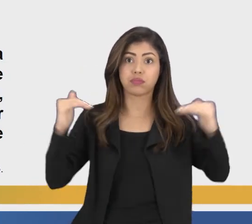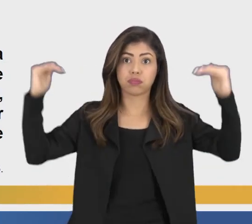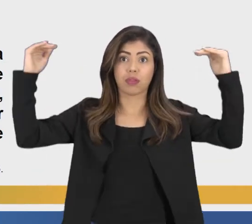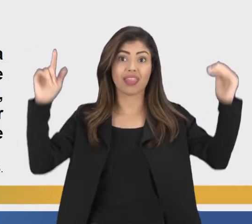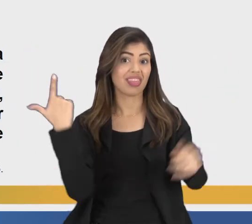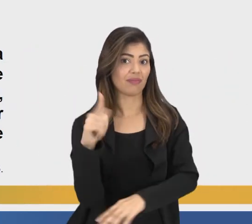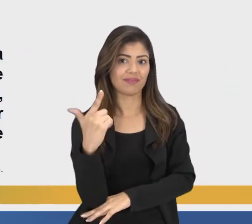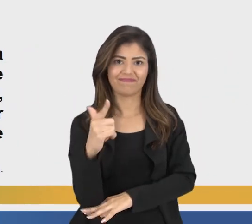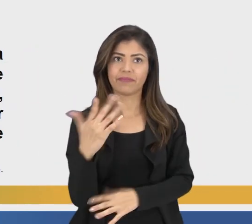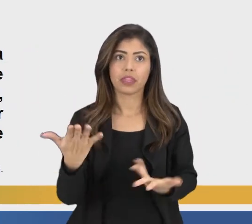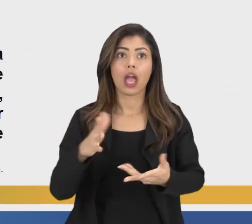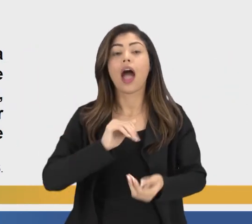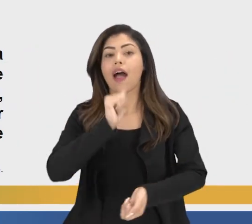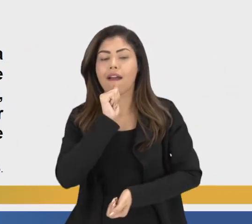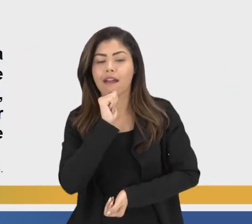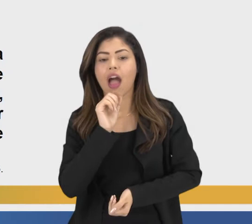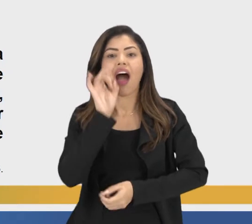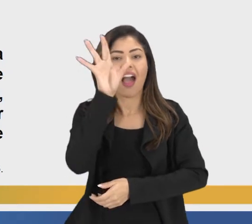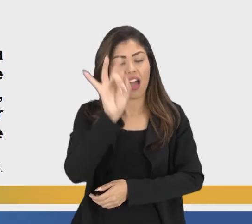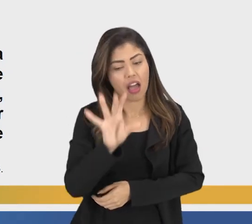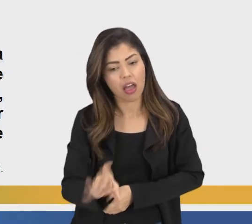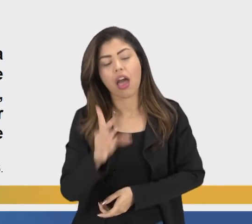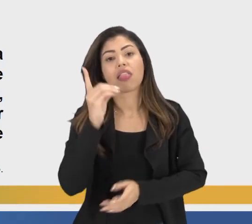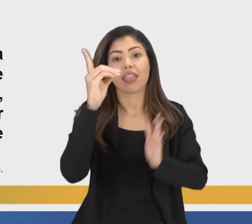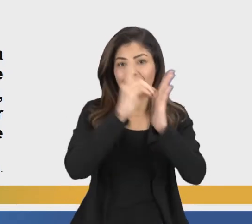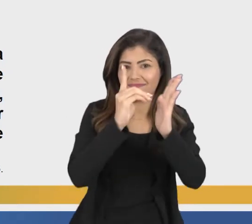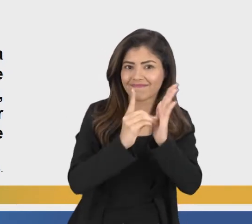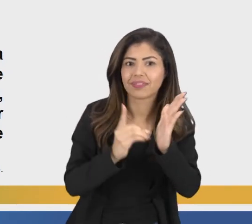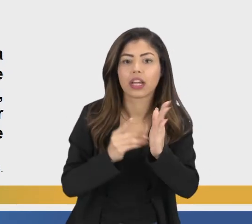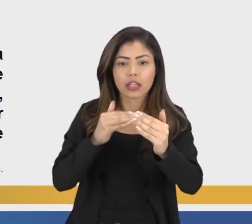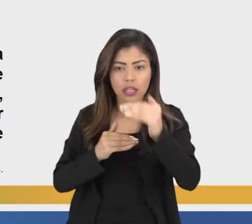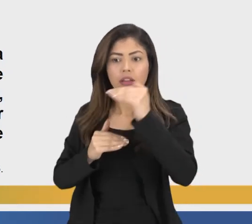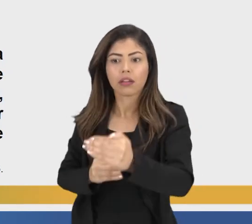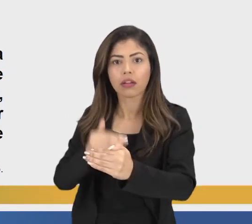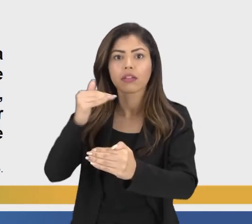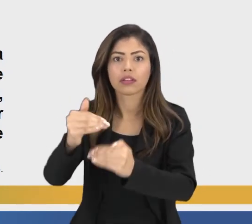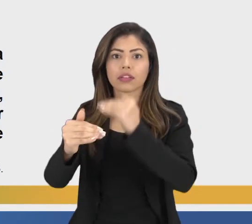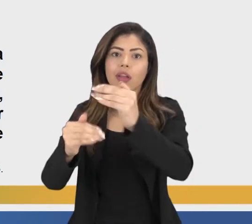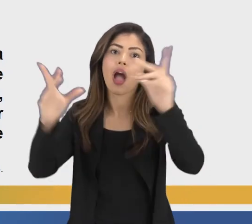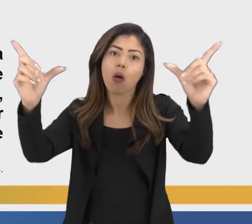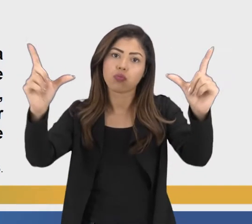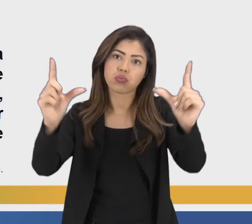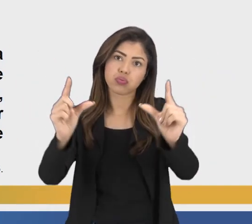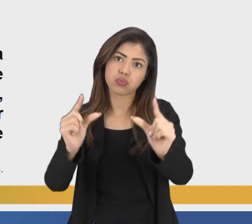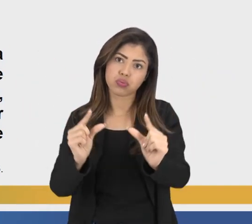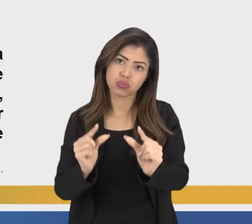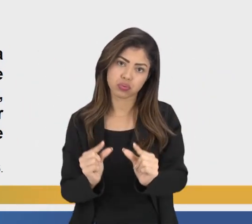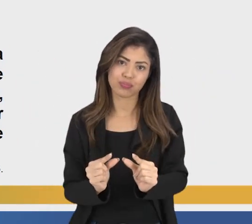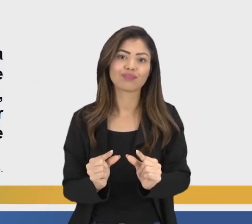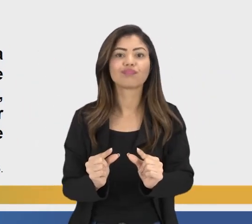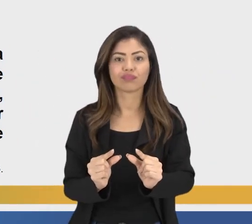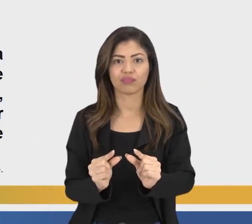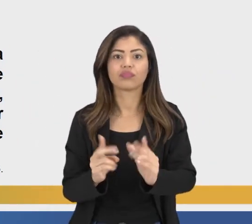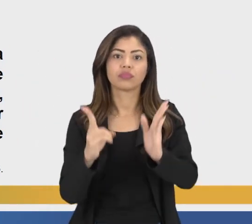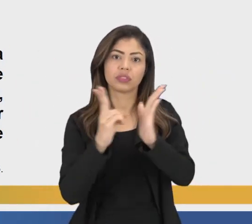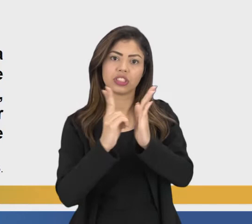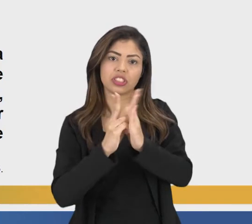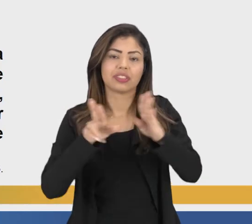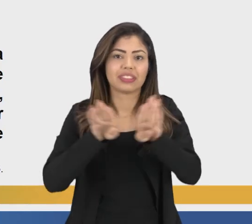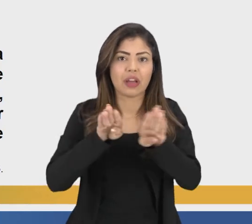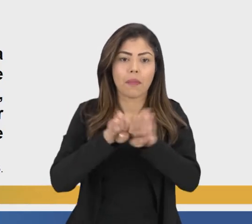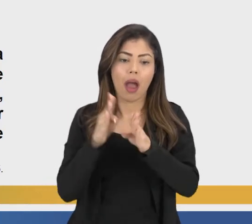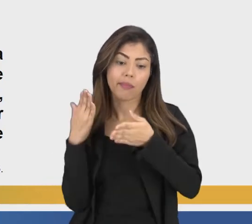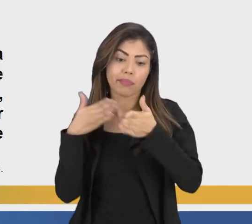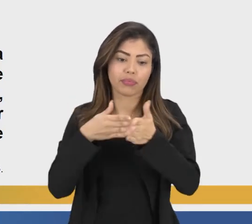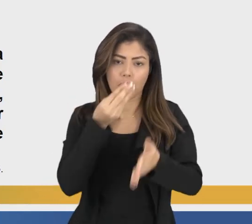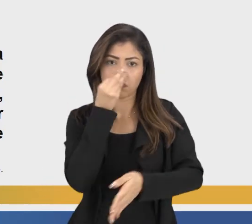uma população que a cada ano, a cada década que avançou, somente diminuiu. O indígena ele também foi